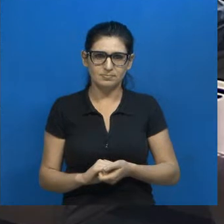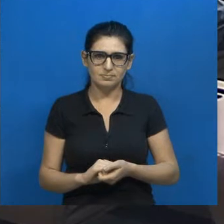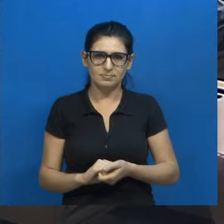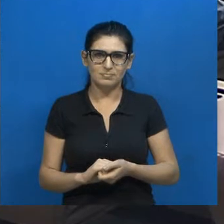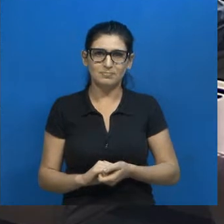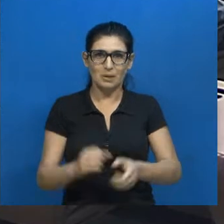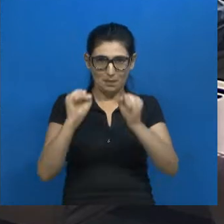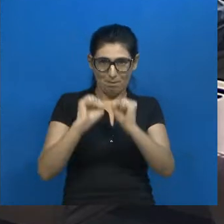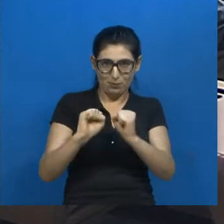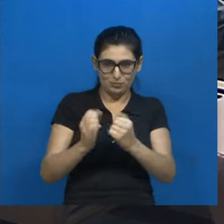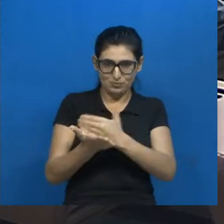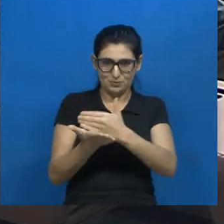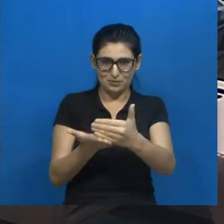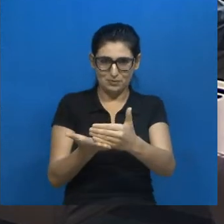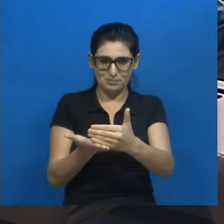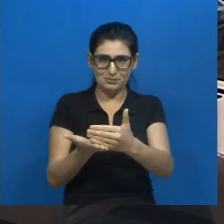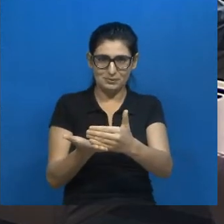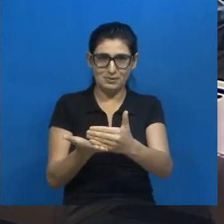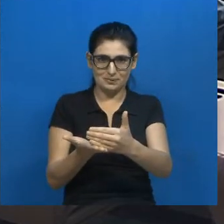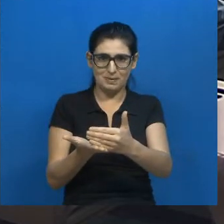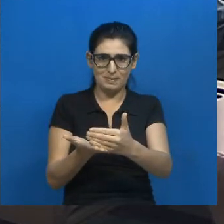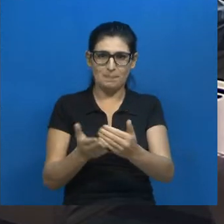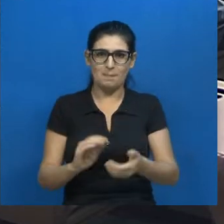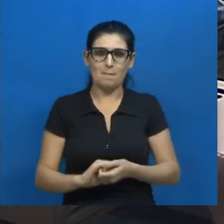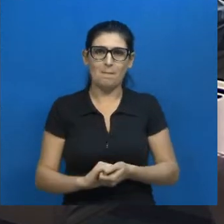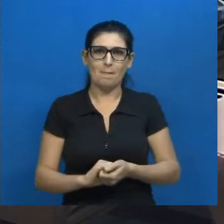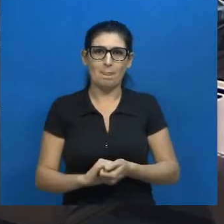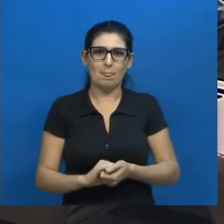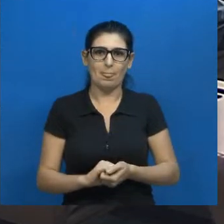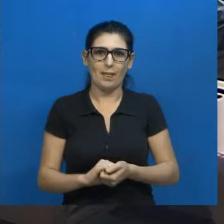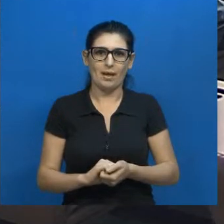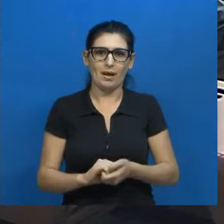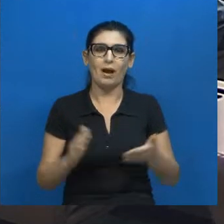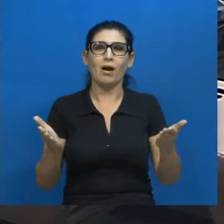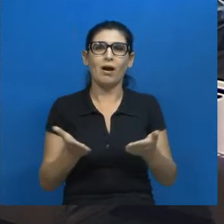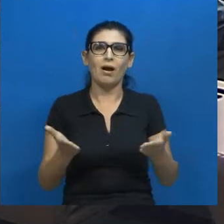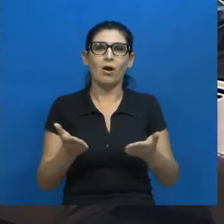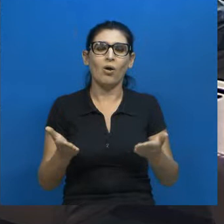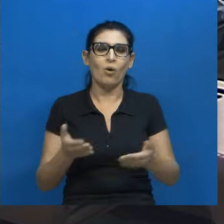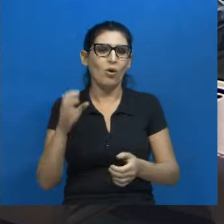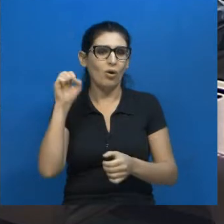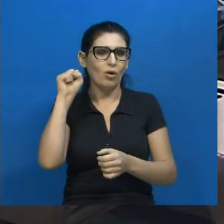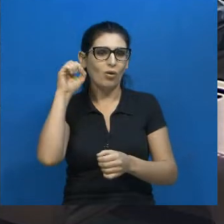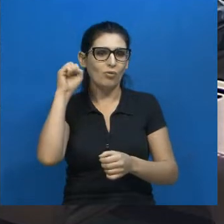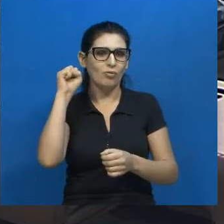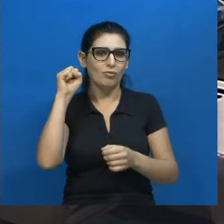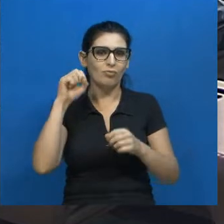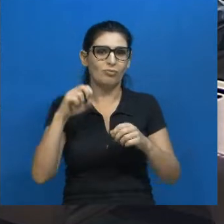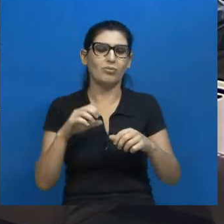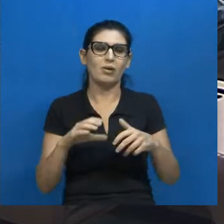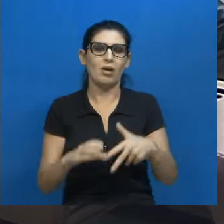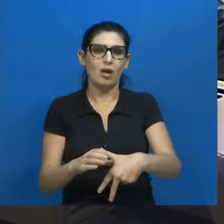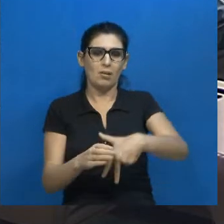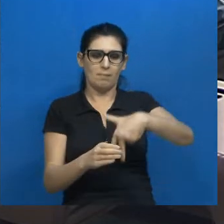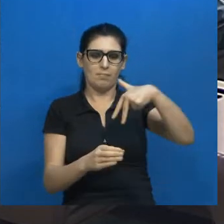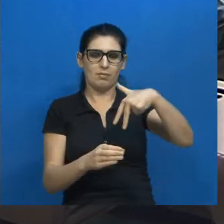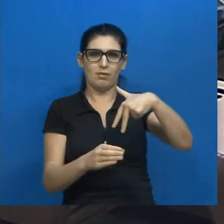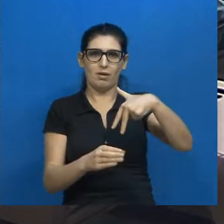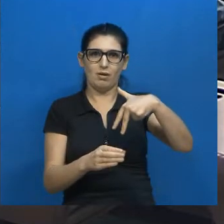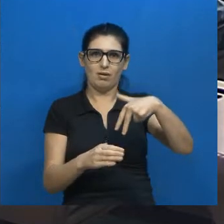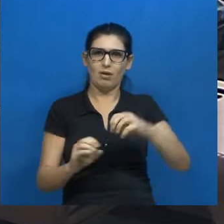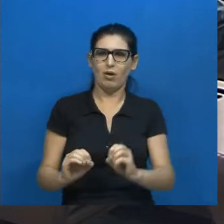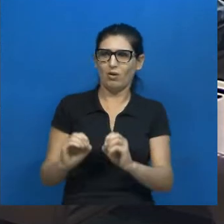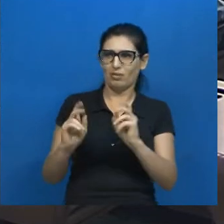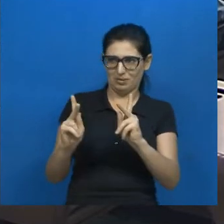Vamos começar? Tá, na hora de ouvir, então, a plenária, a gente passa a palavra para você, ok?